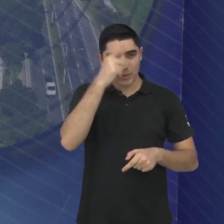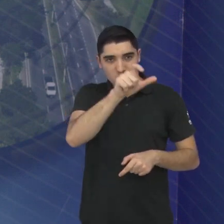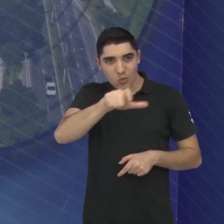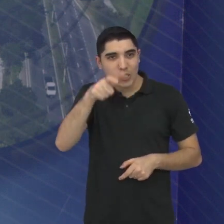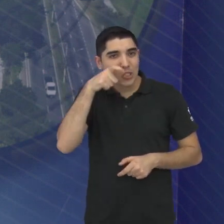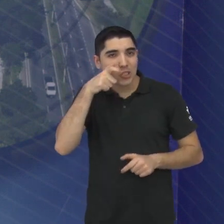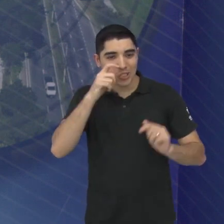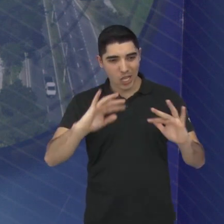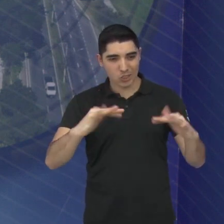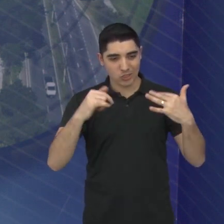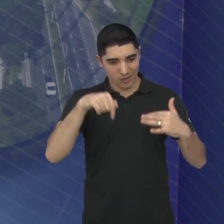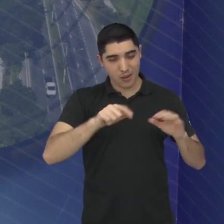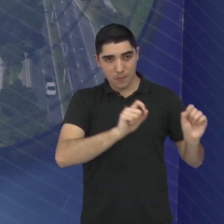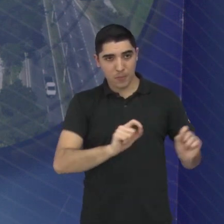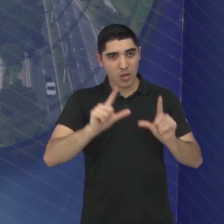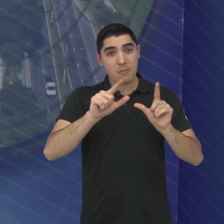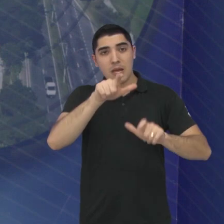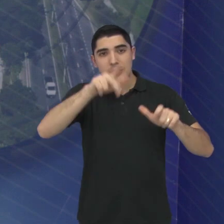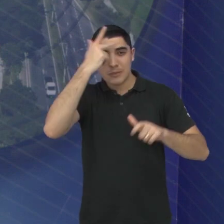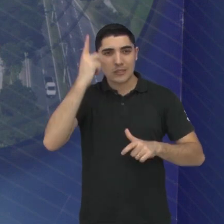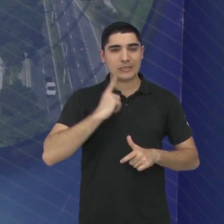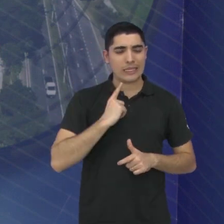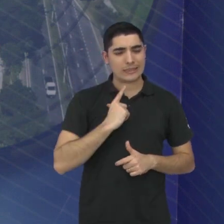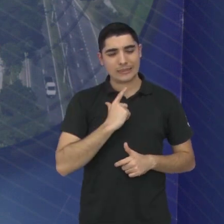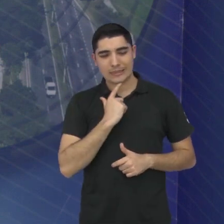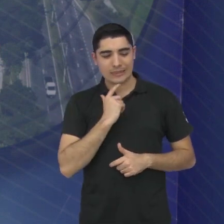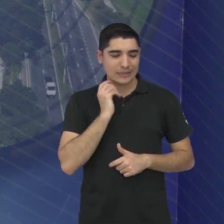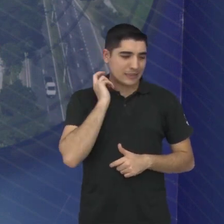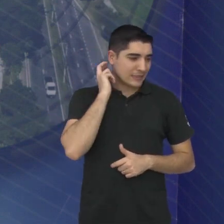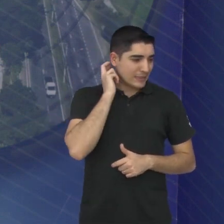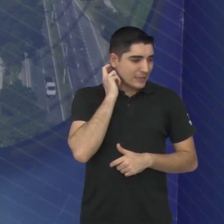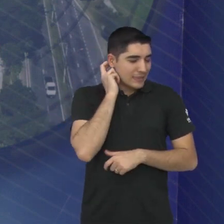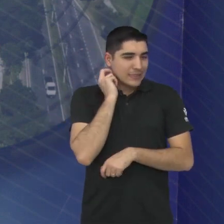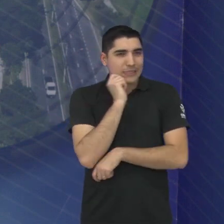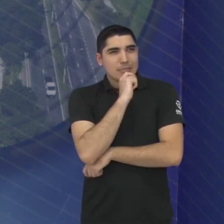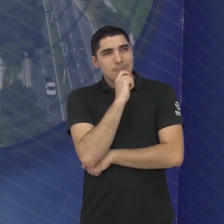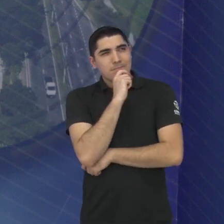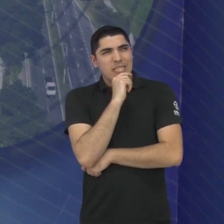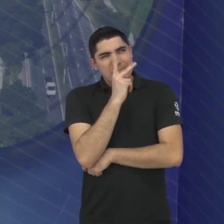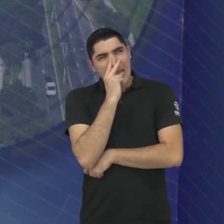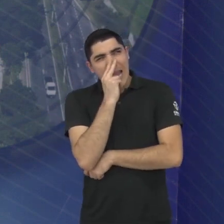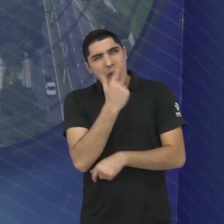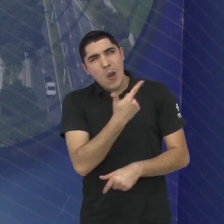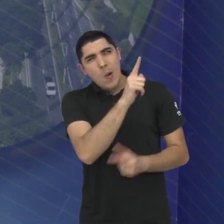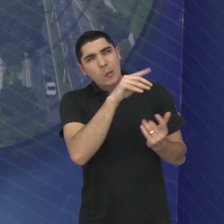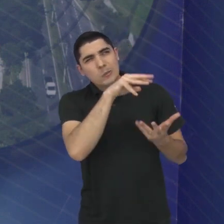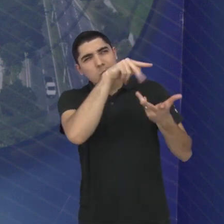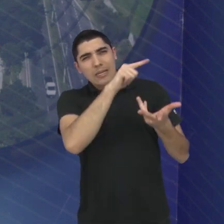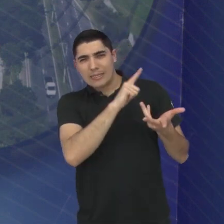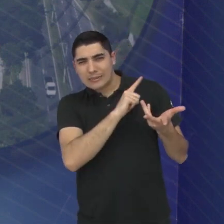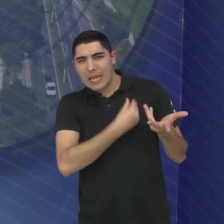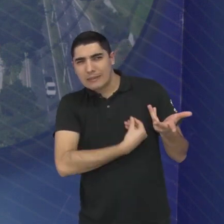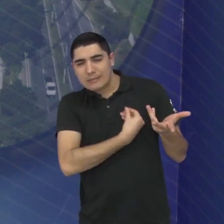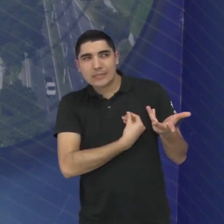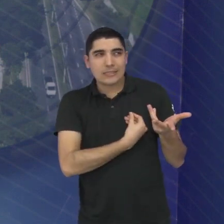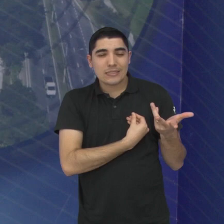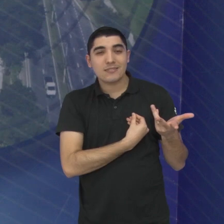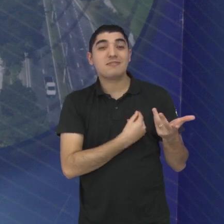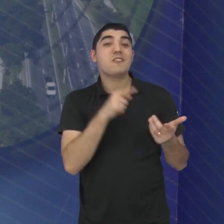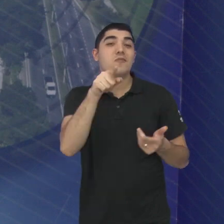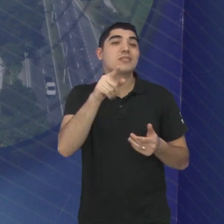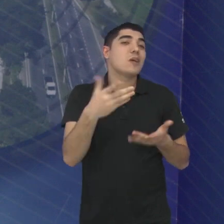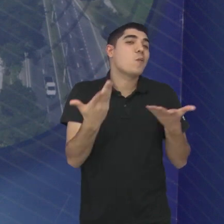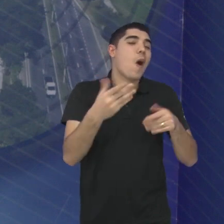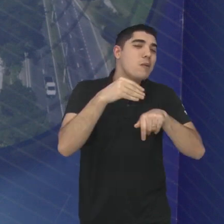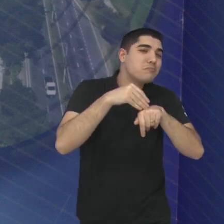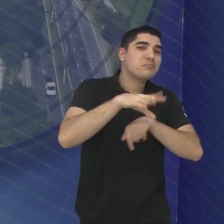estão nos assistindo, que se intrigam ficam com a pulga atrás da orelha em relação a esse assunto sobre vida fora da Terra,